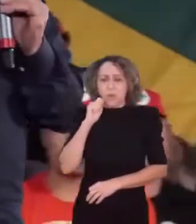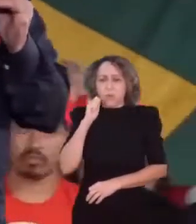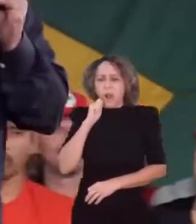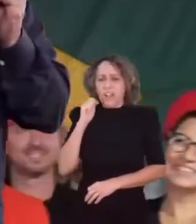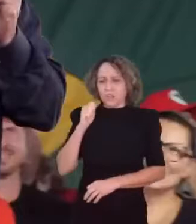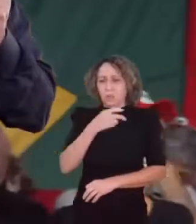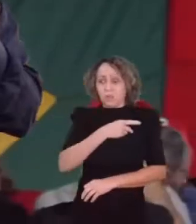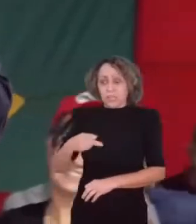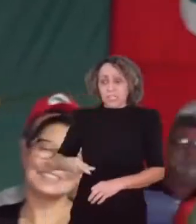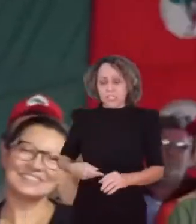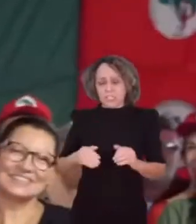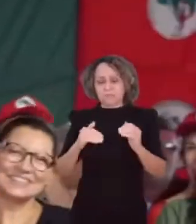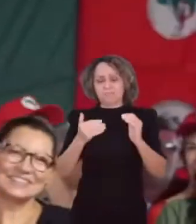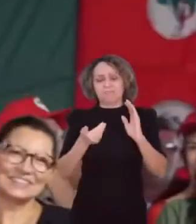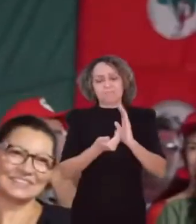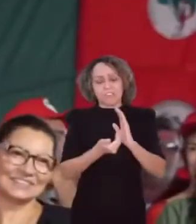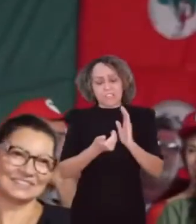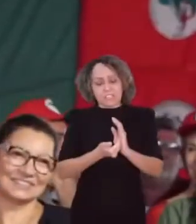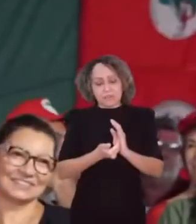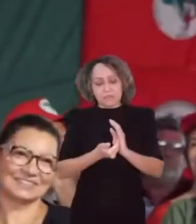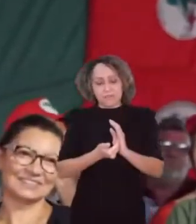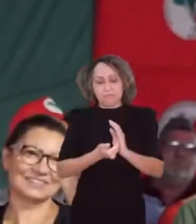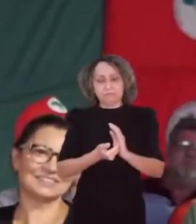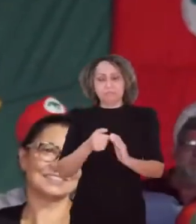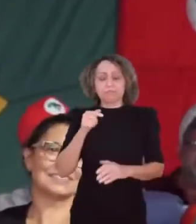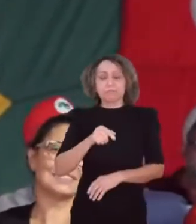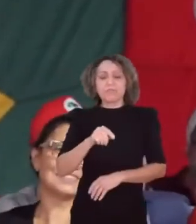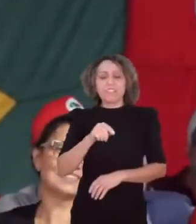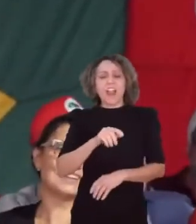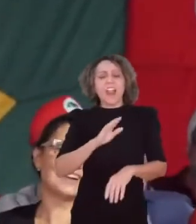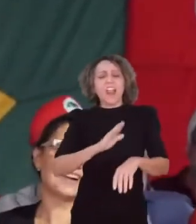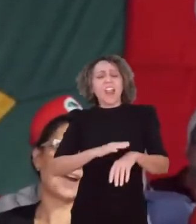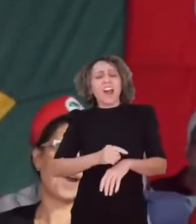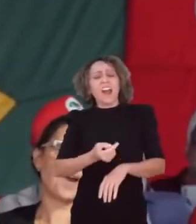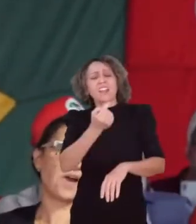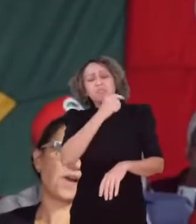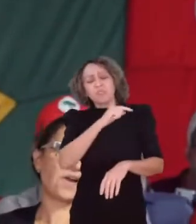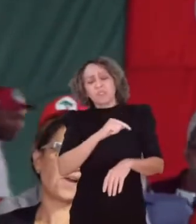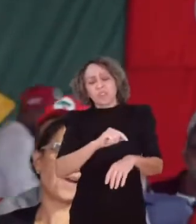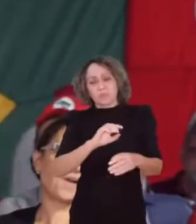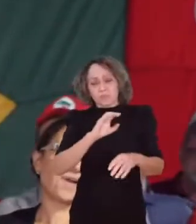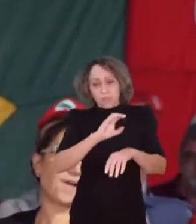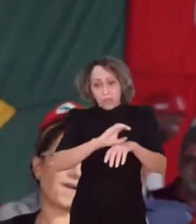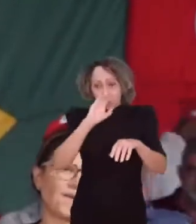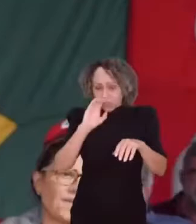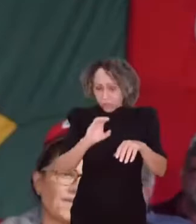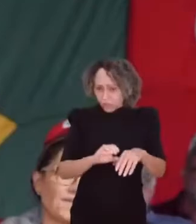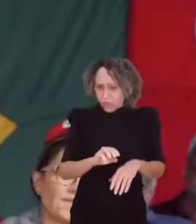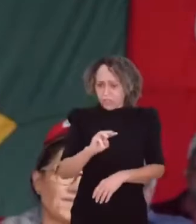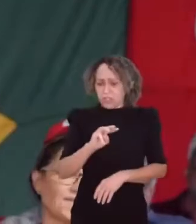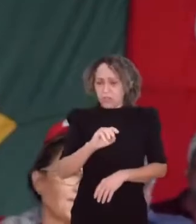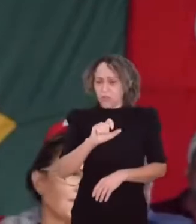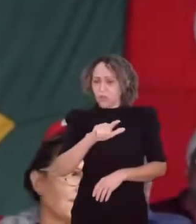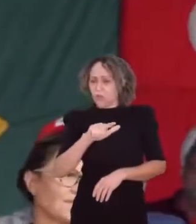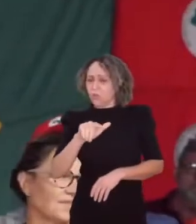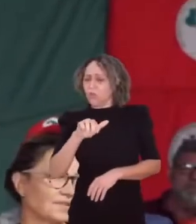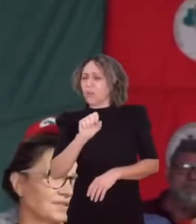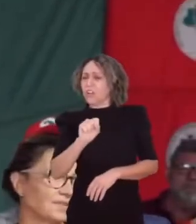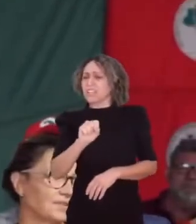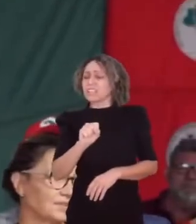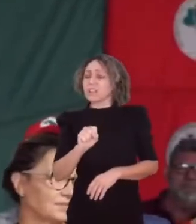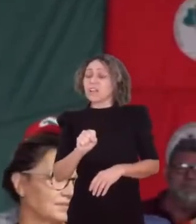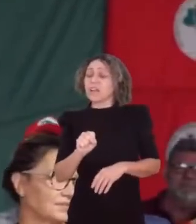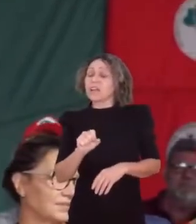chamada orçamento secreto, que é um orçamento lesa pátria, porque